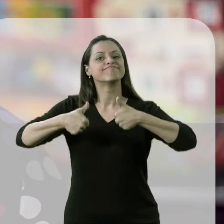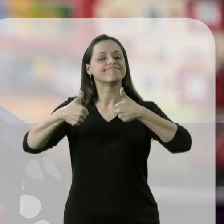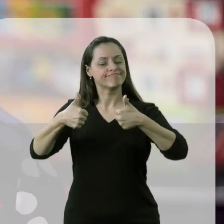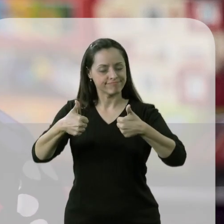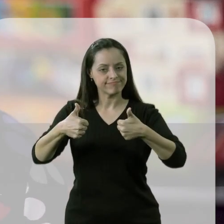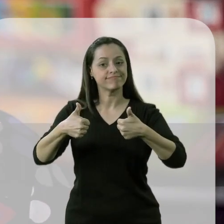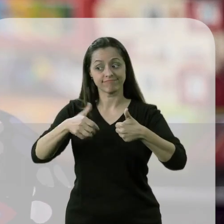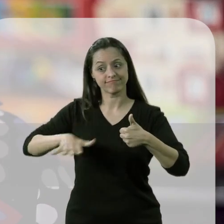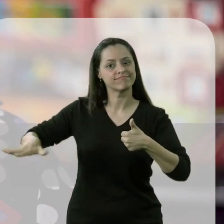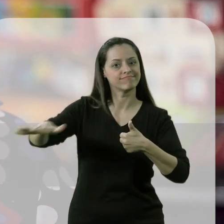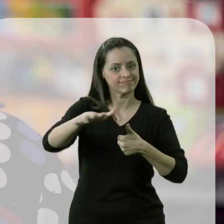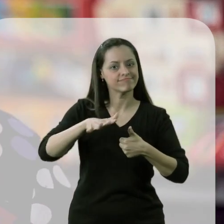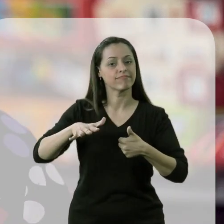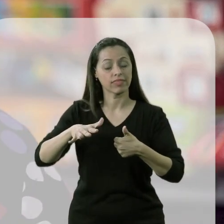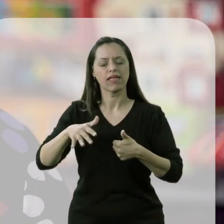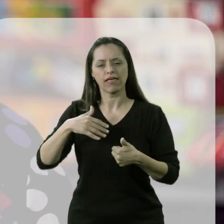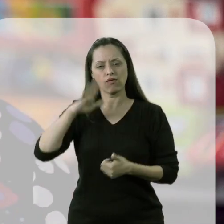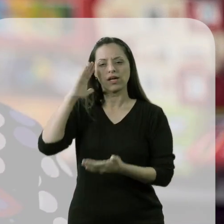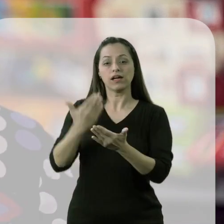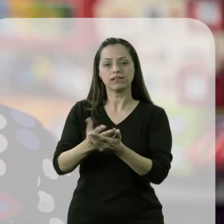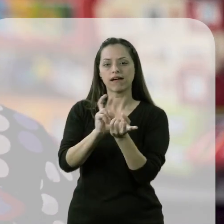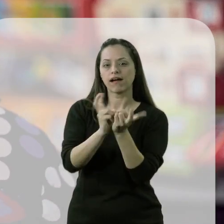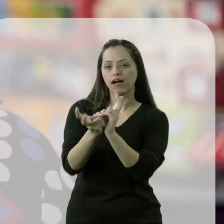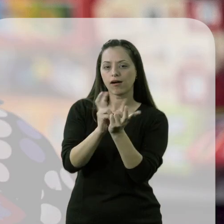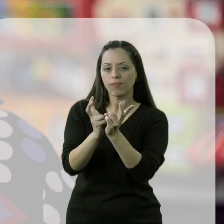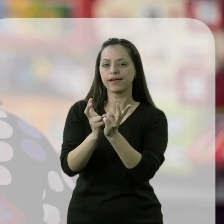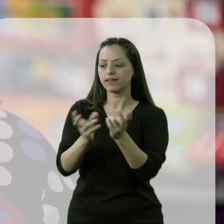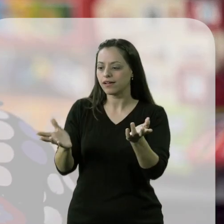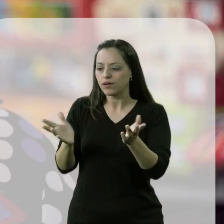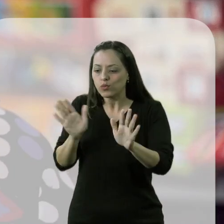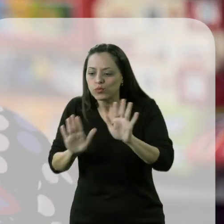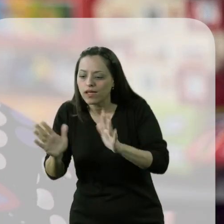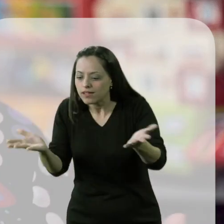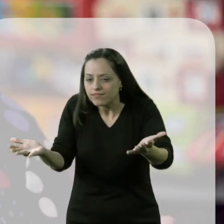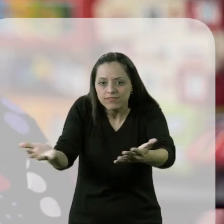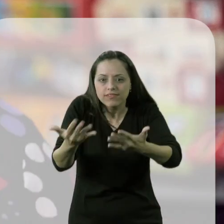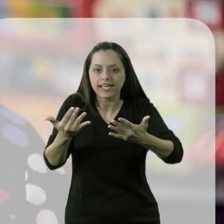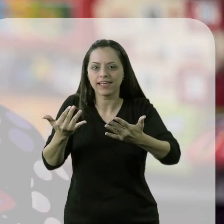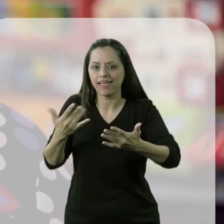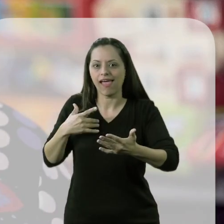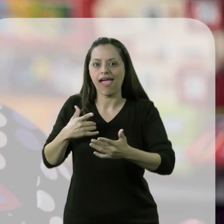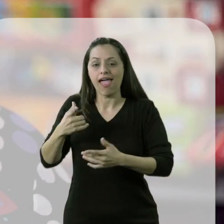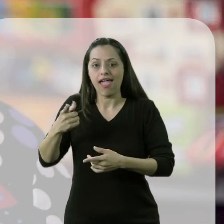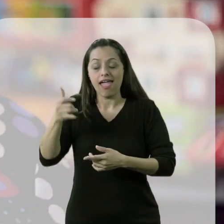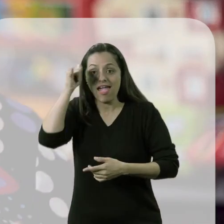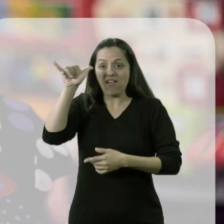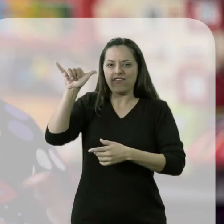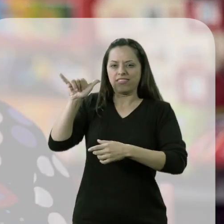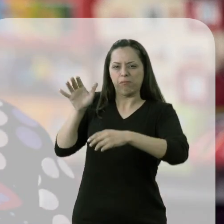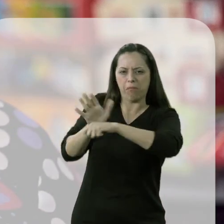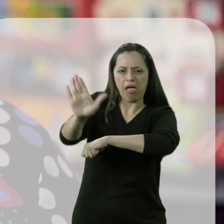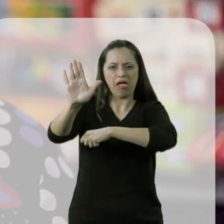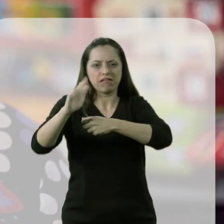muita violência aqui no redor da comunidade. E eu acredito que a capoeira ela traz esse cuidado. Na hora que você está jogando, a